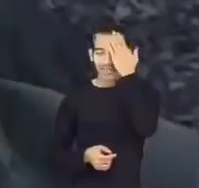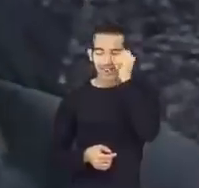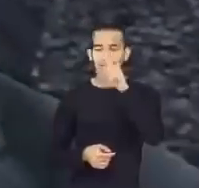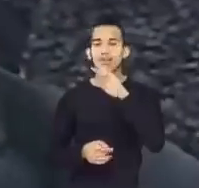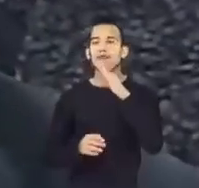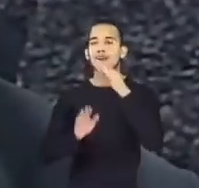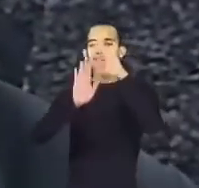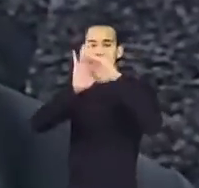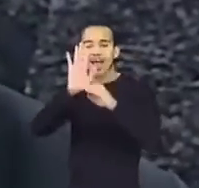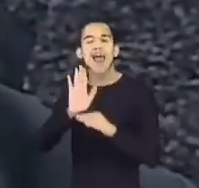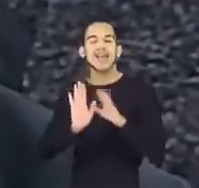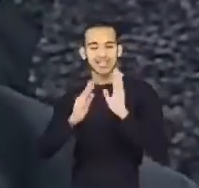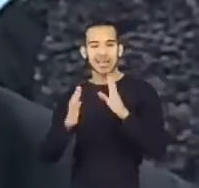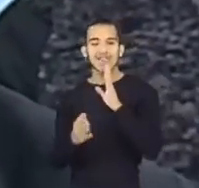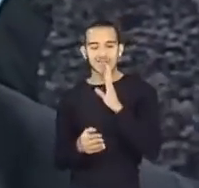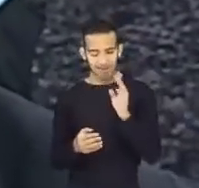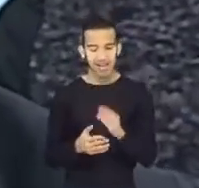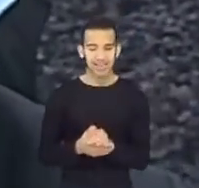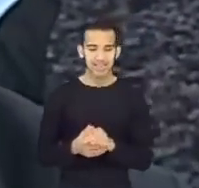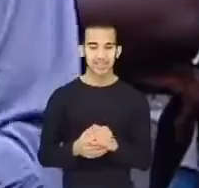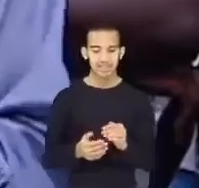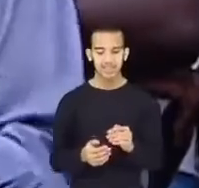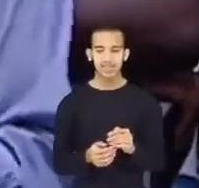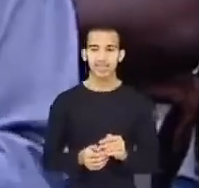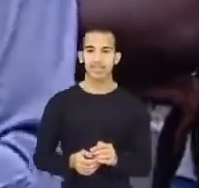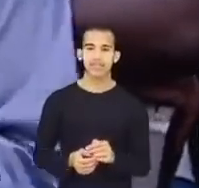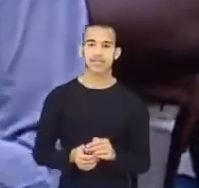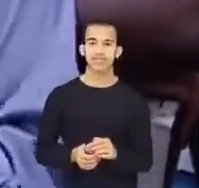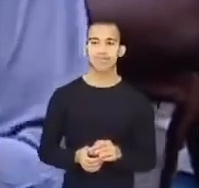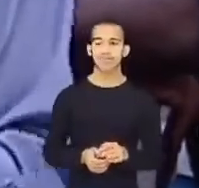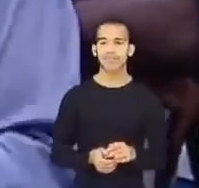já é grande a lista. A lista é grande.